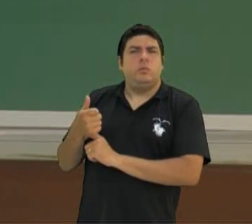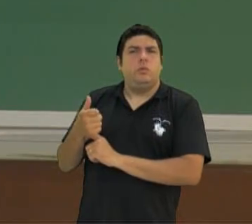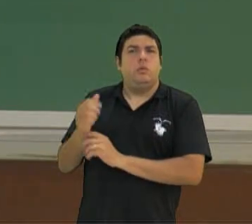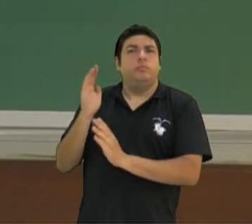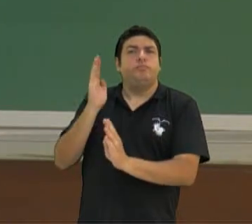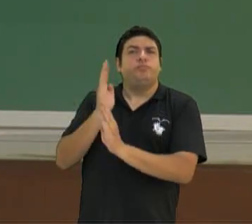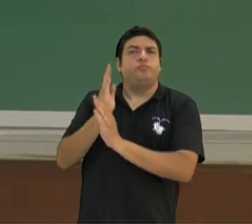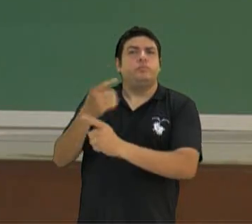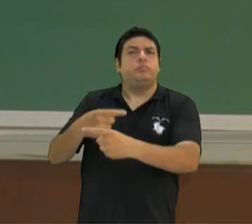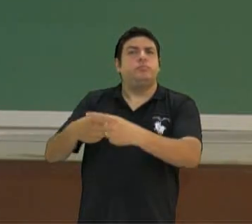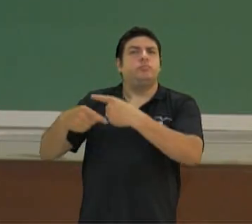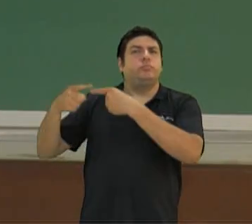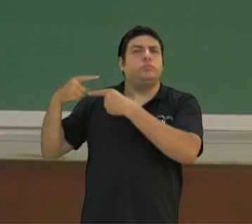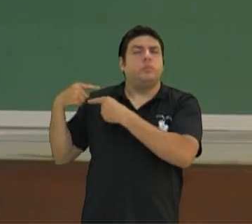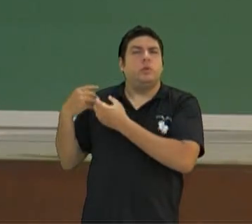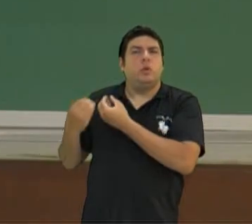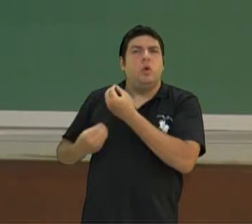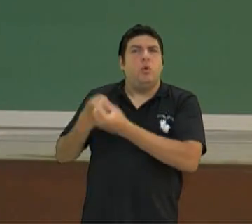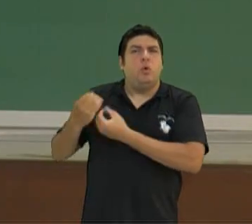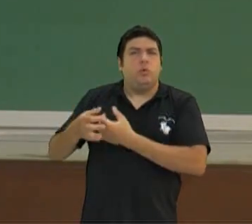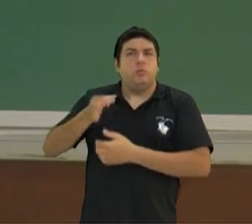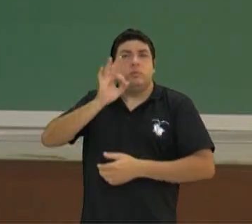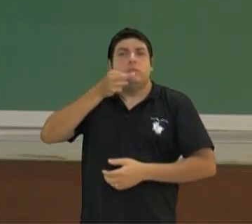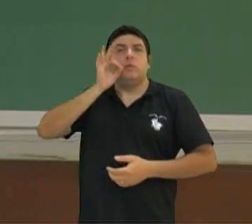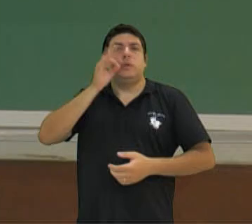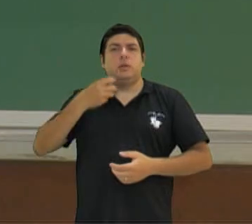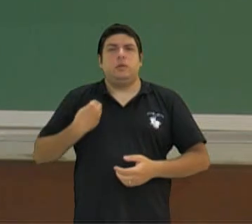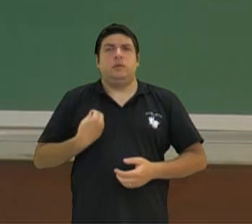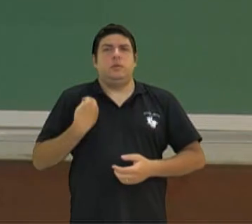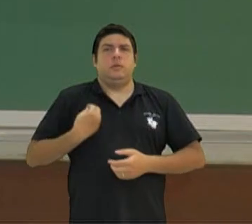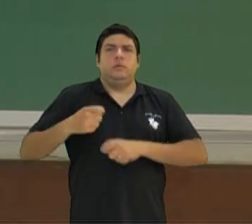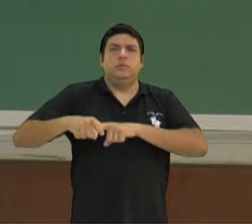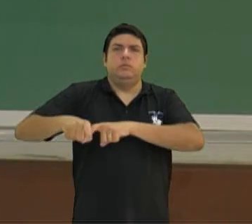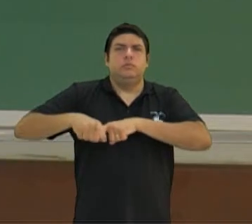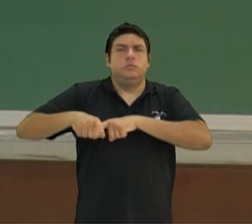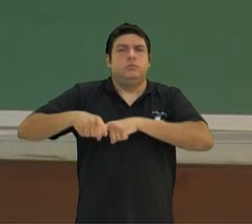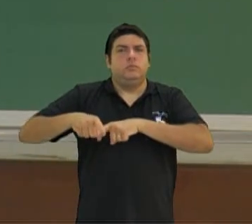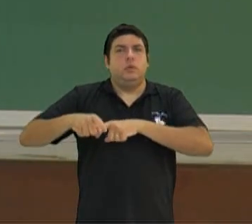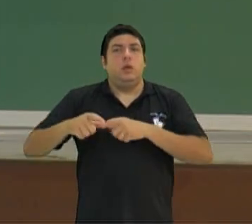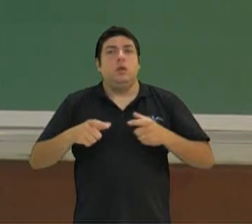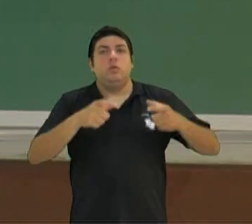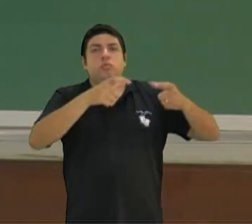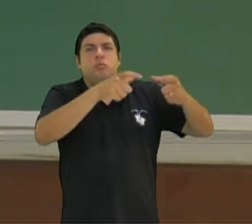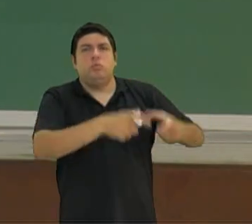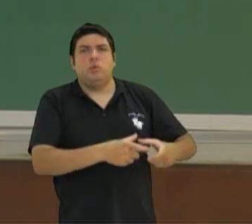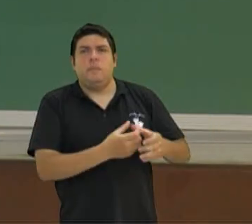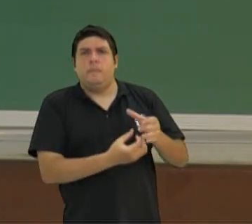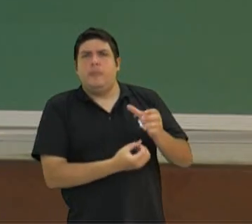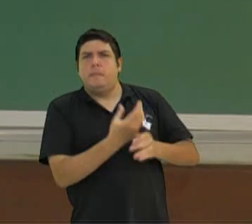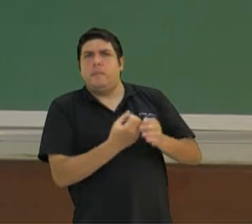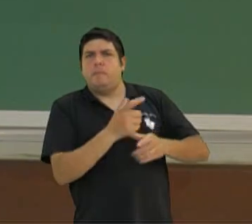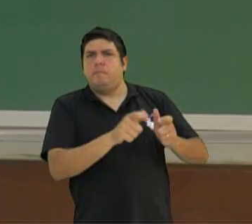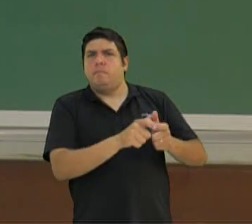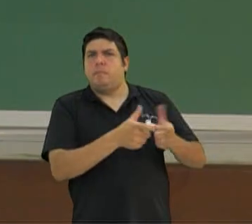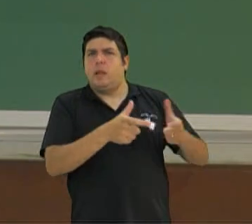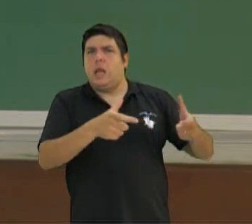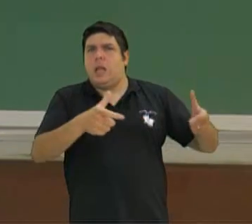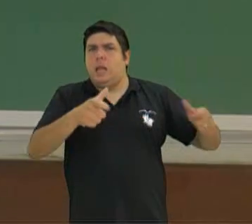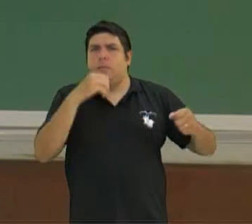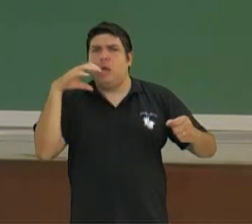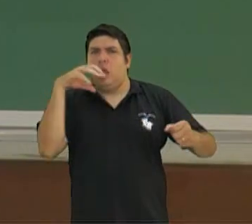antes do início da indústria, em que áreas isso se desenvolveu de forma mais rápida e se